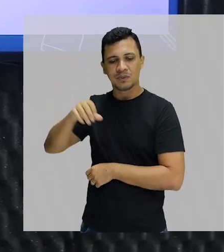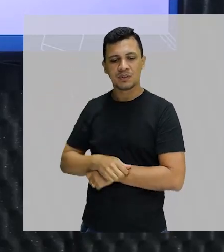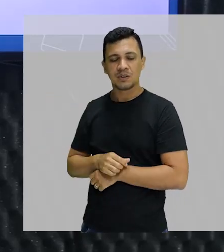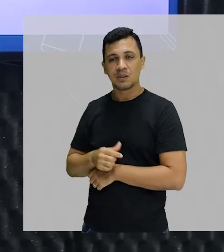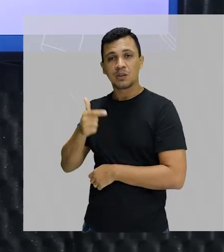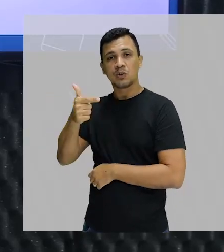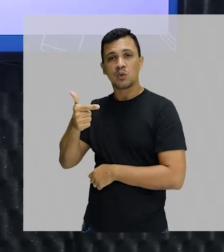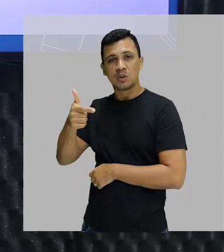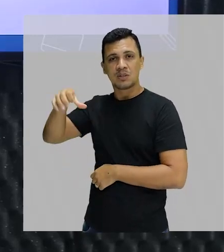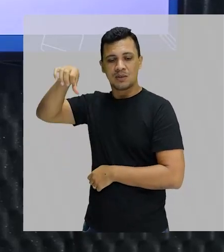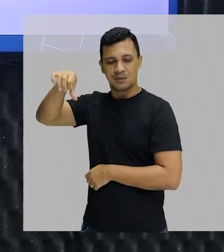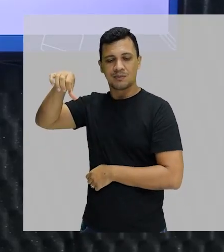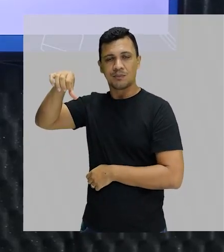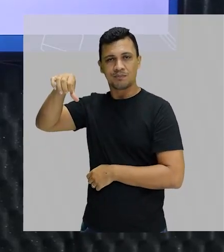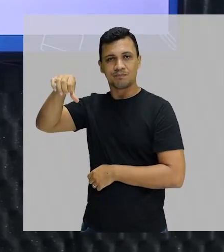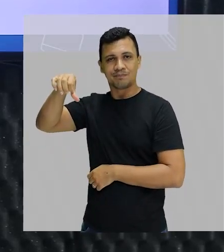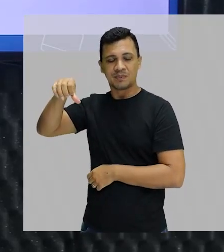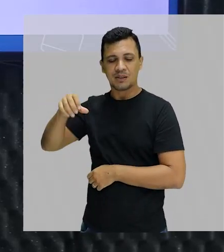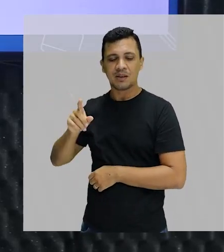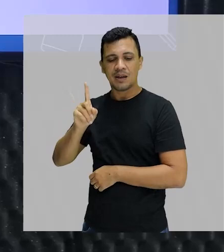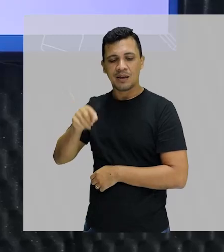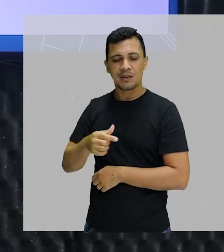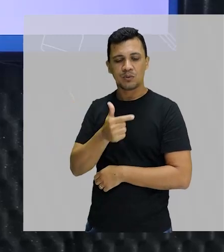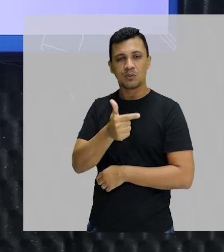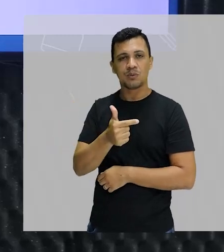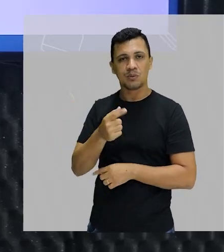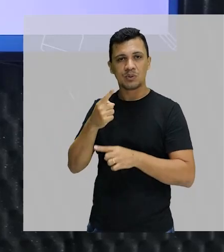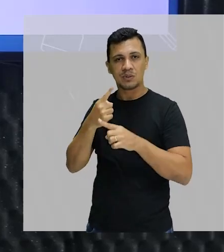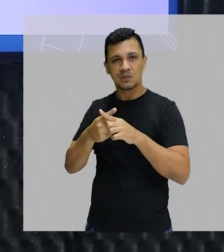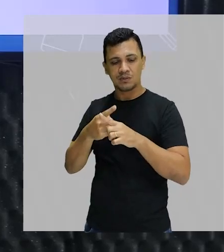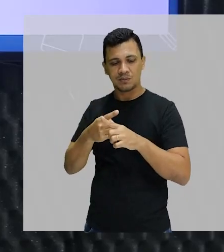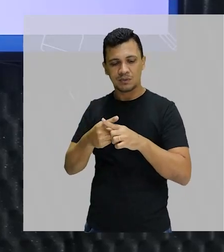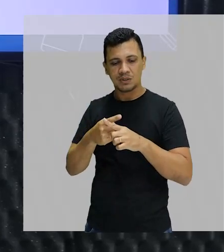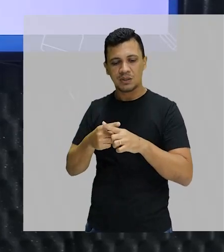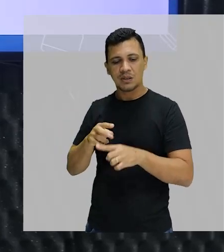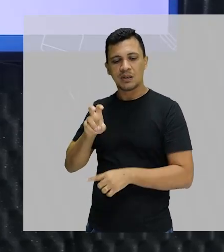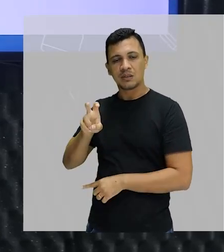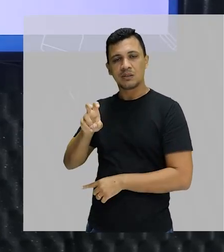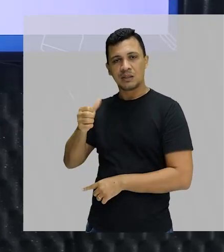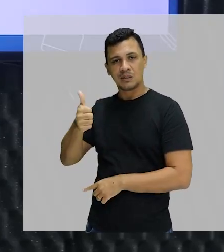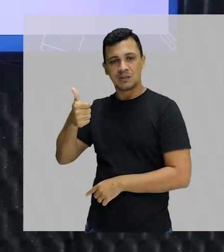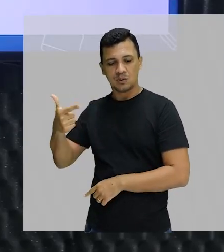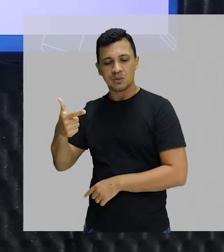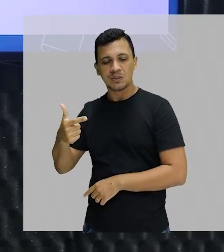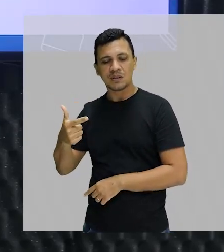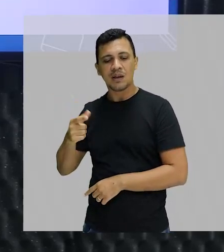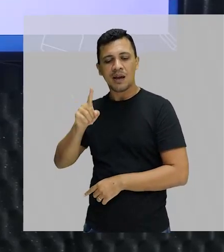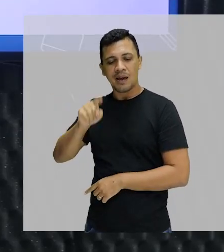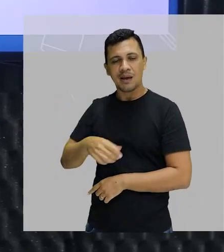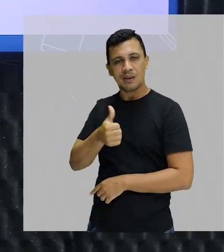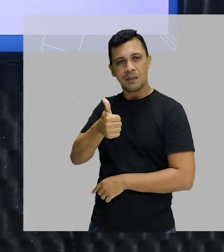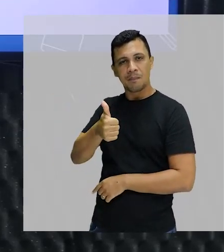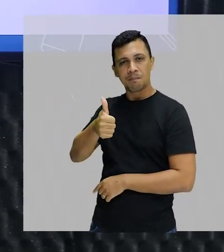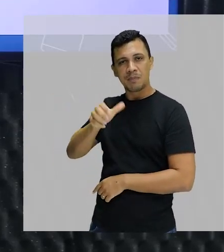elevado à nona, no caso, 2 elevado à nona dá o 512, e isso vezes 2 deu